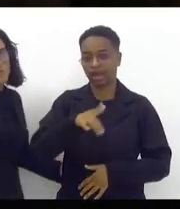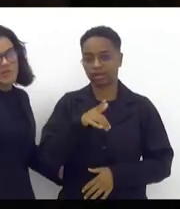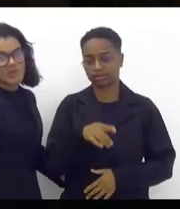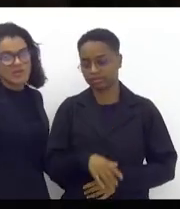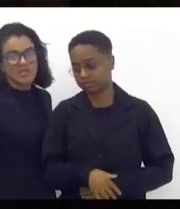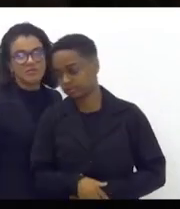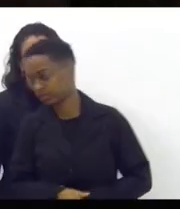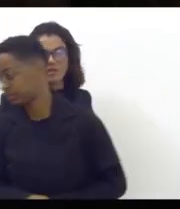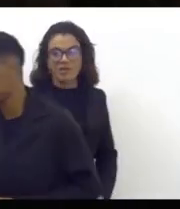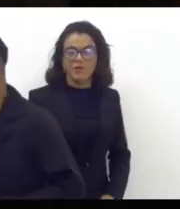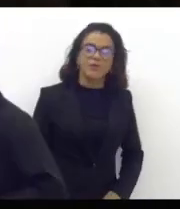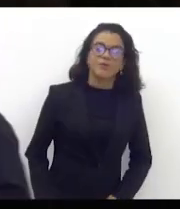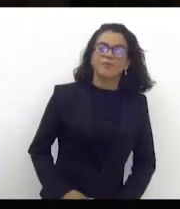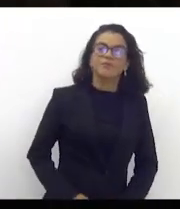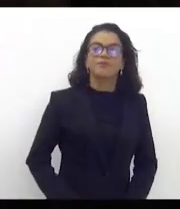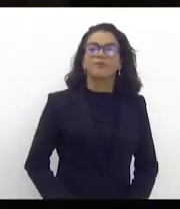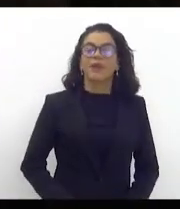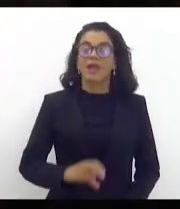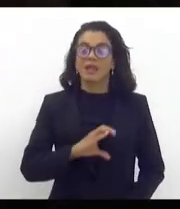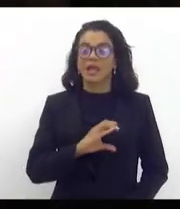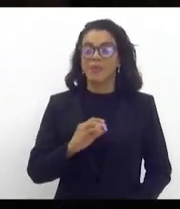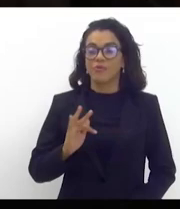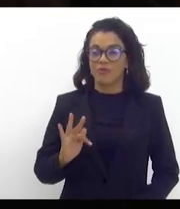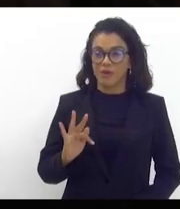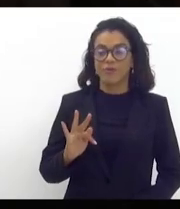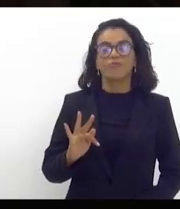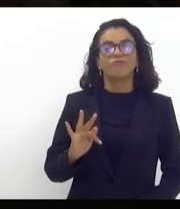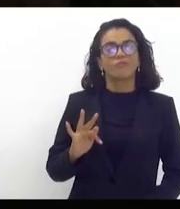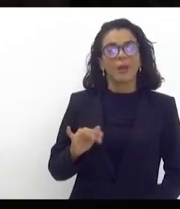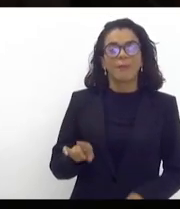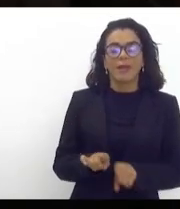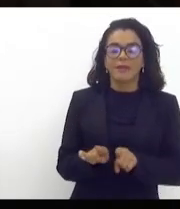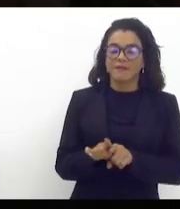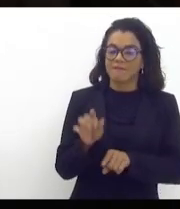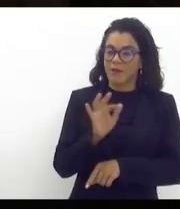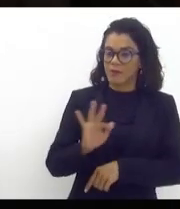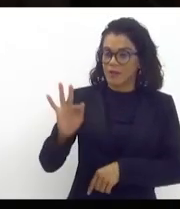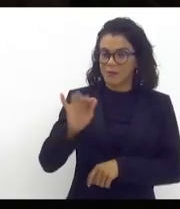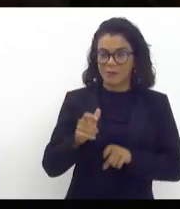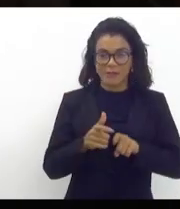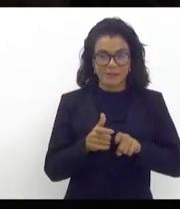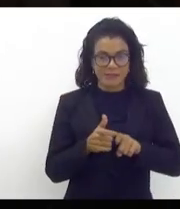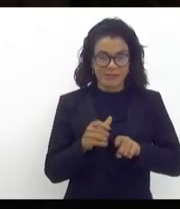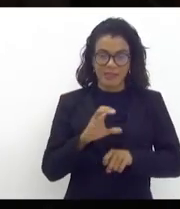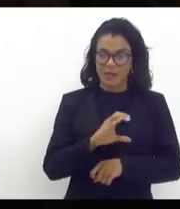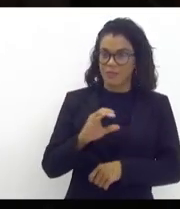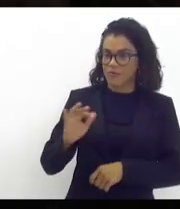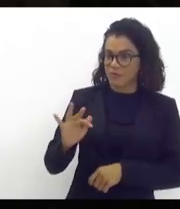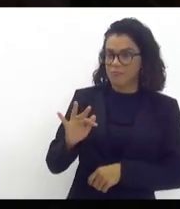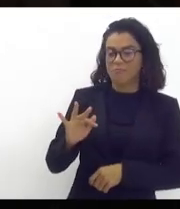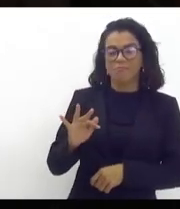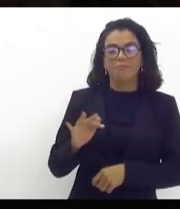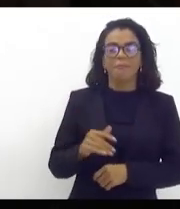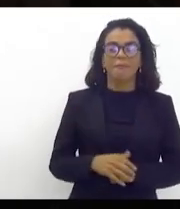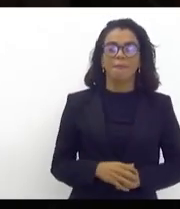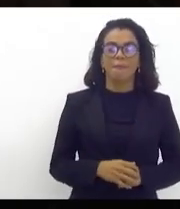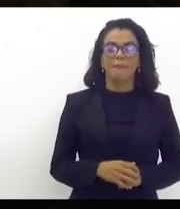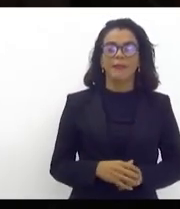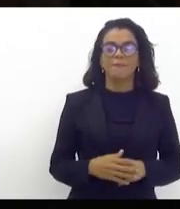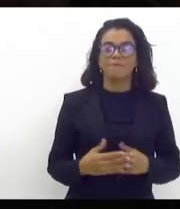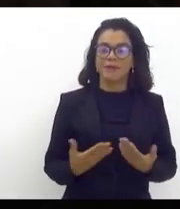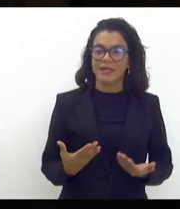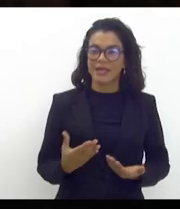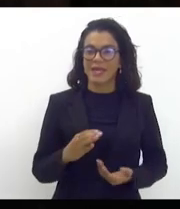querida cidade de Cabo Frio, já é o benefício da Faculdade de Medicina e da UERJ de Cabo Frio chegando para quem precisa. Então, com